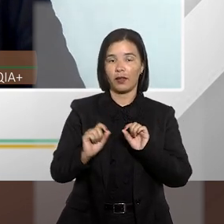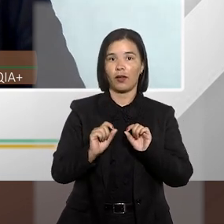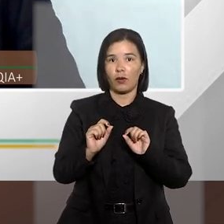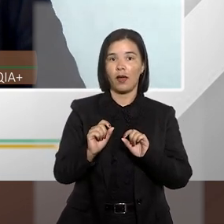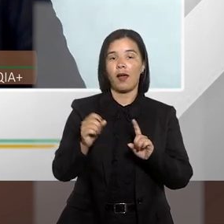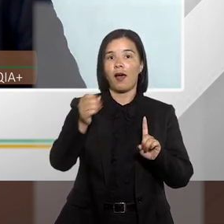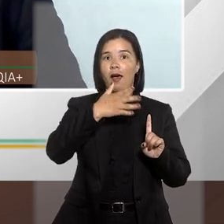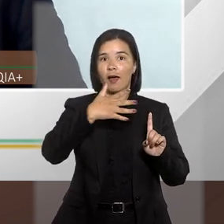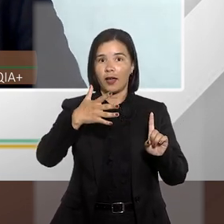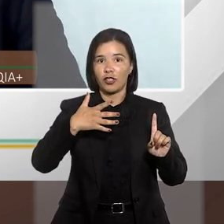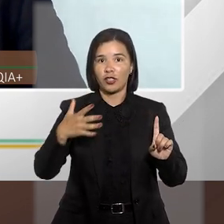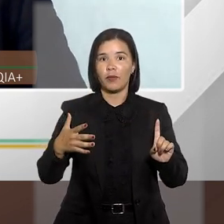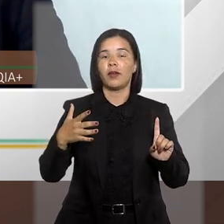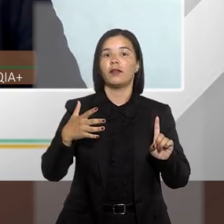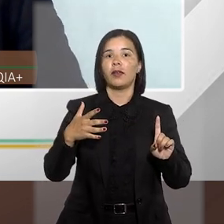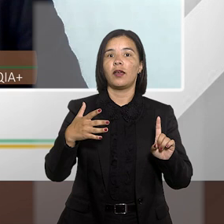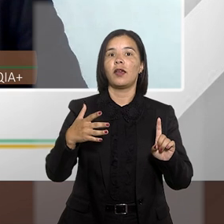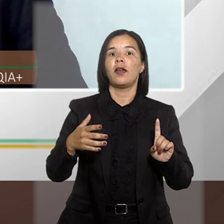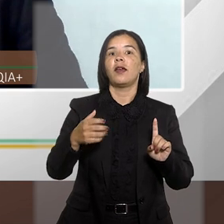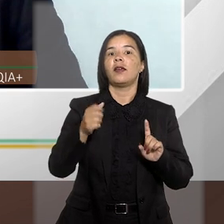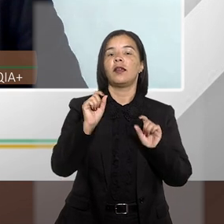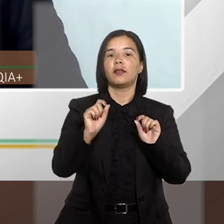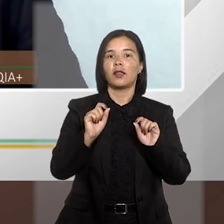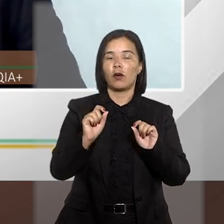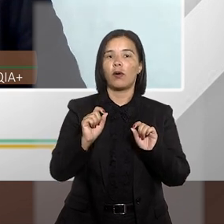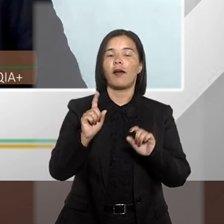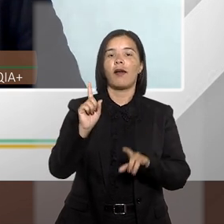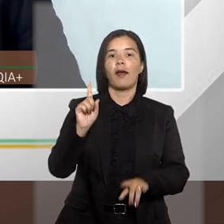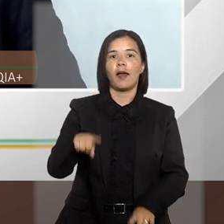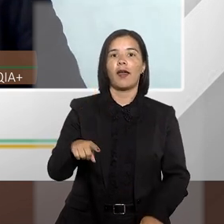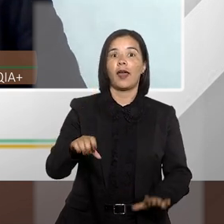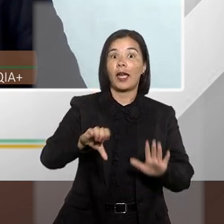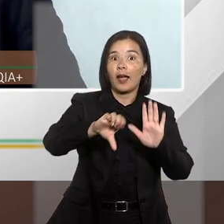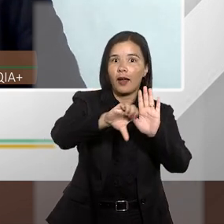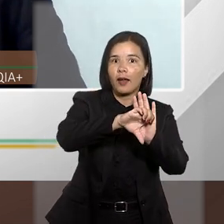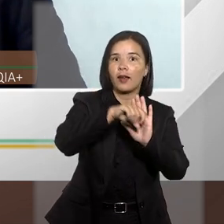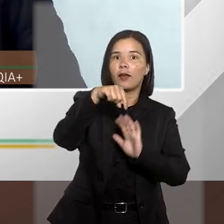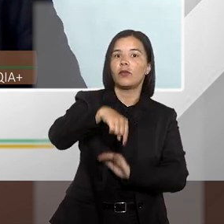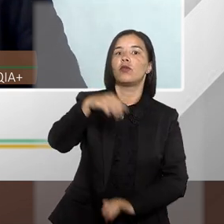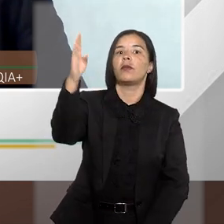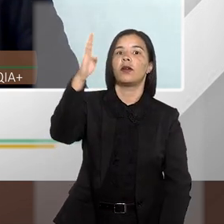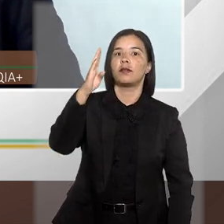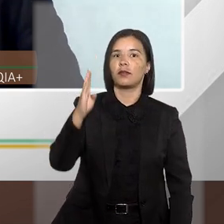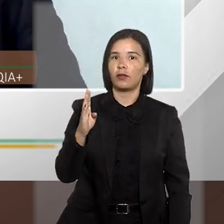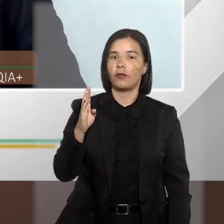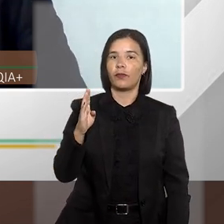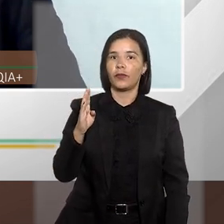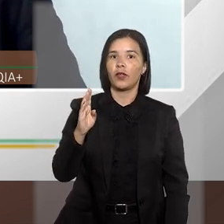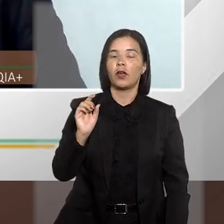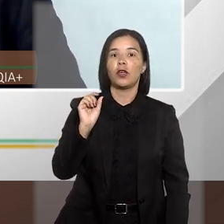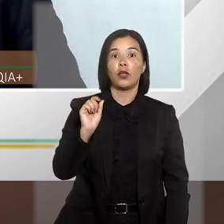a LGBTQIA+-fobia é crime, é crime no Brasil,